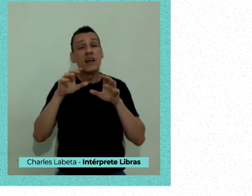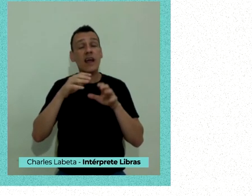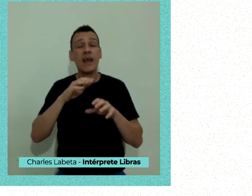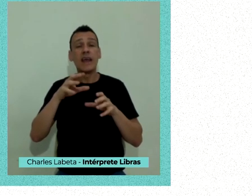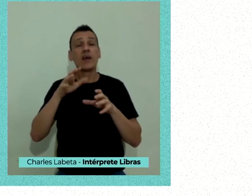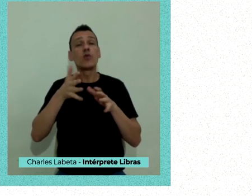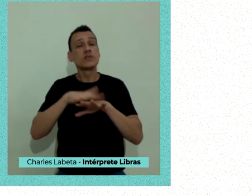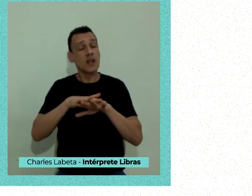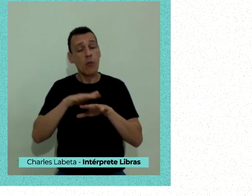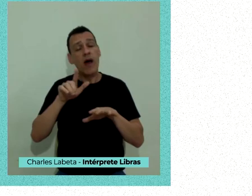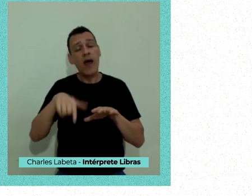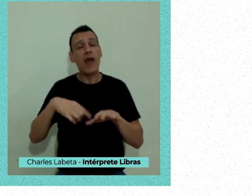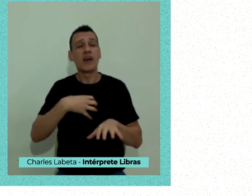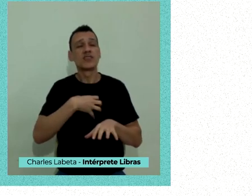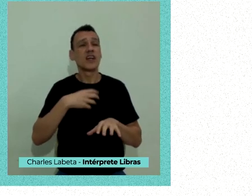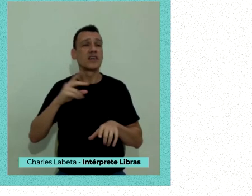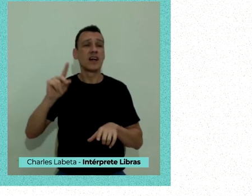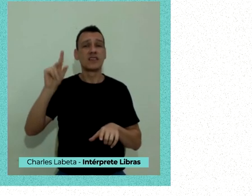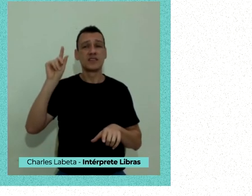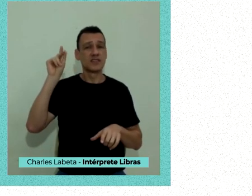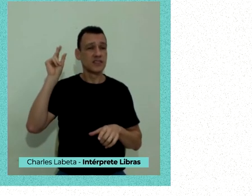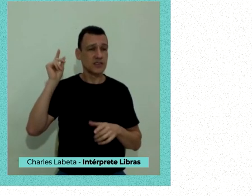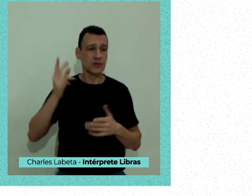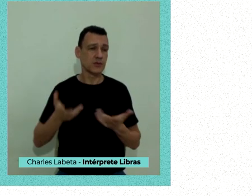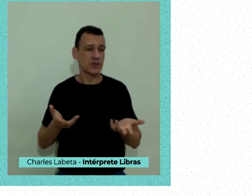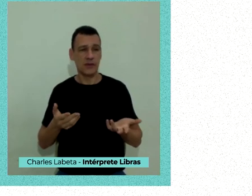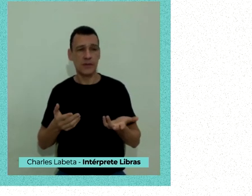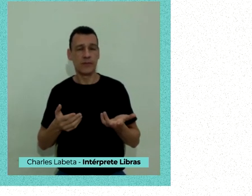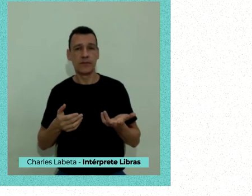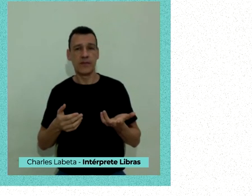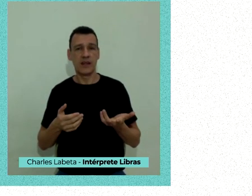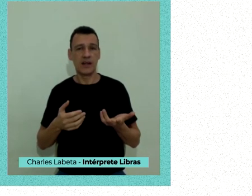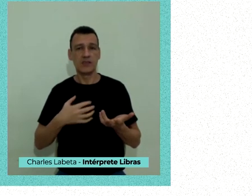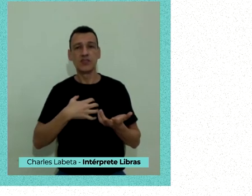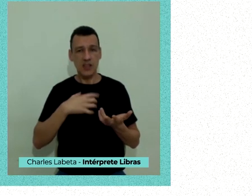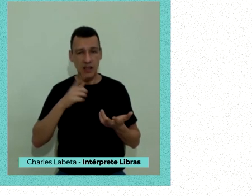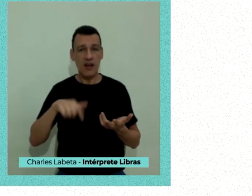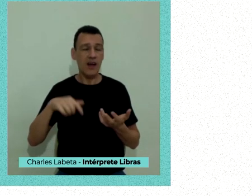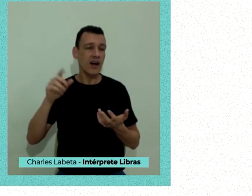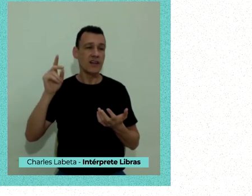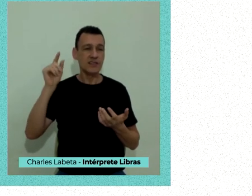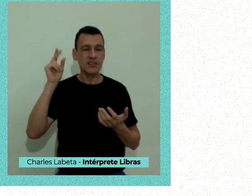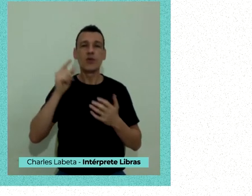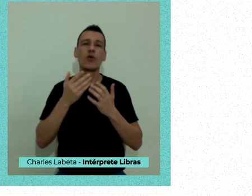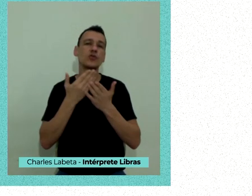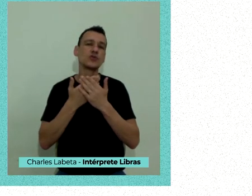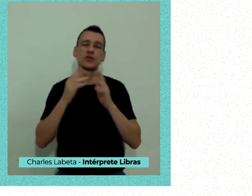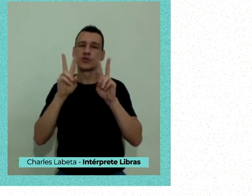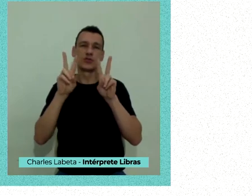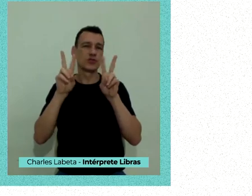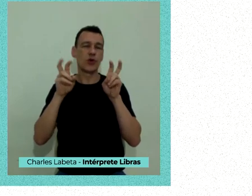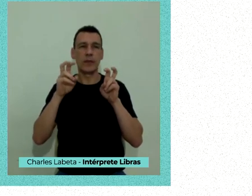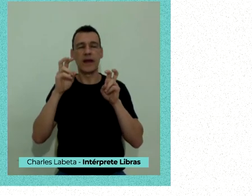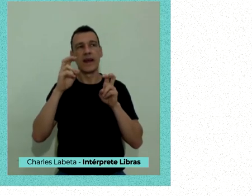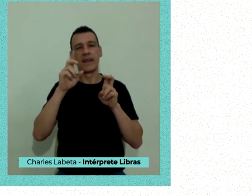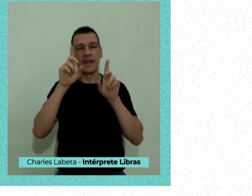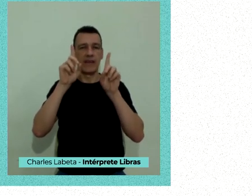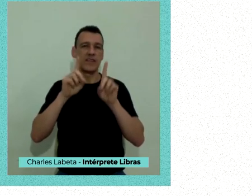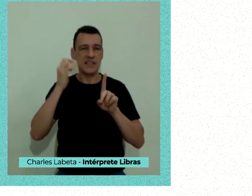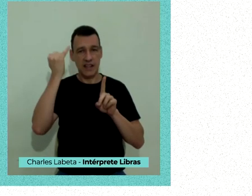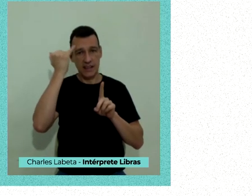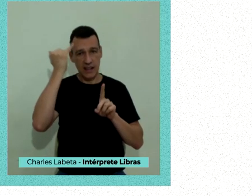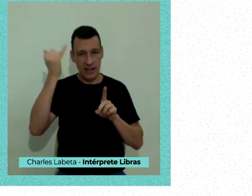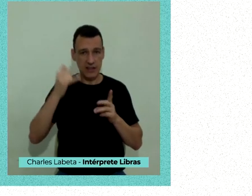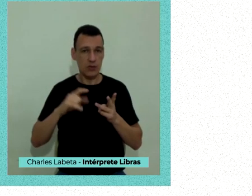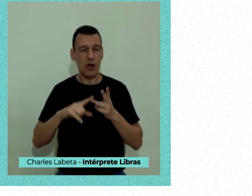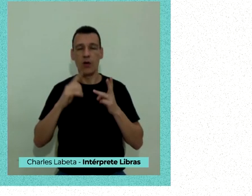antigos, que promovem um estudo sobre deficiência intelectual, um estudo sobre os meninos